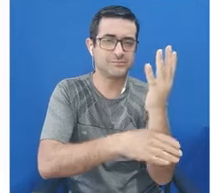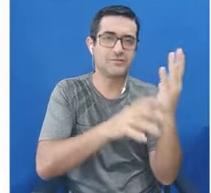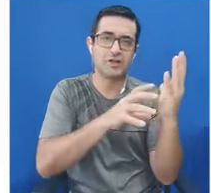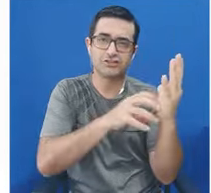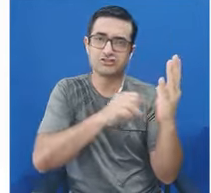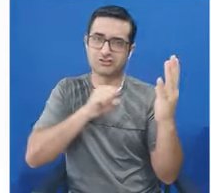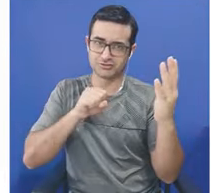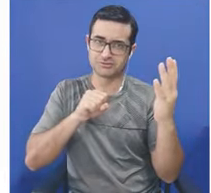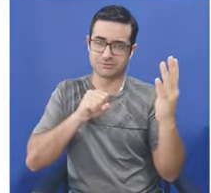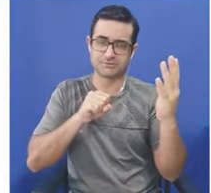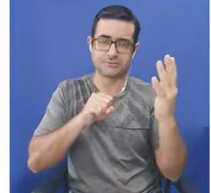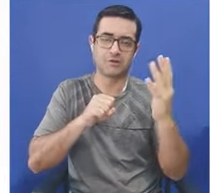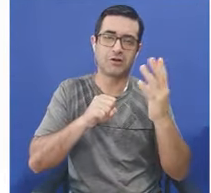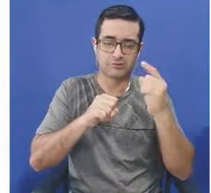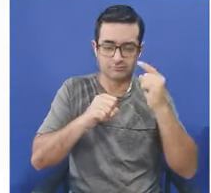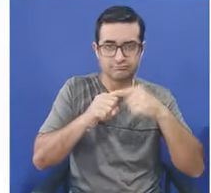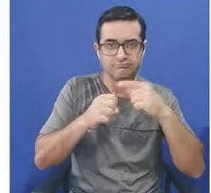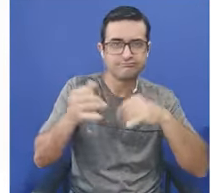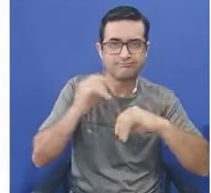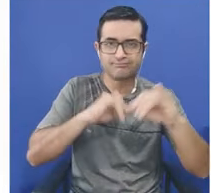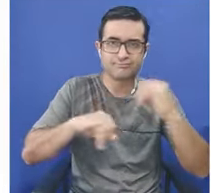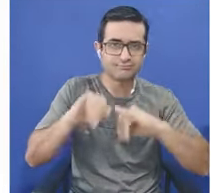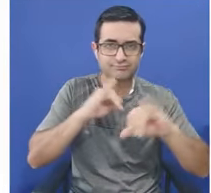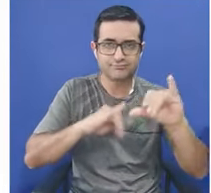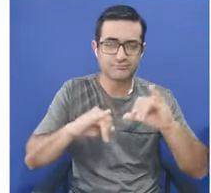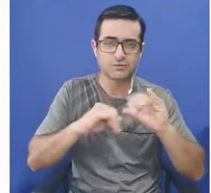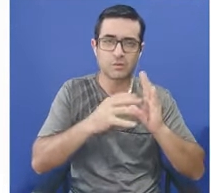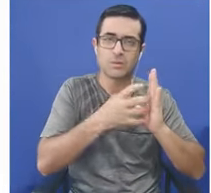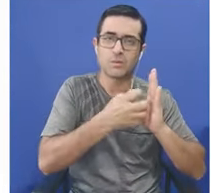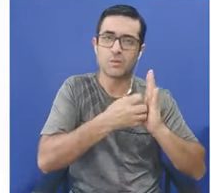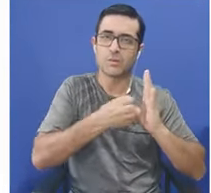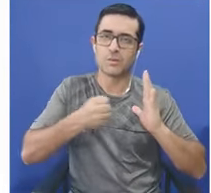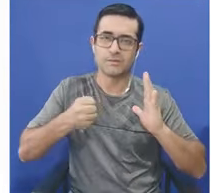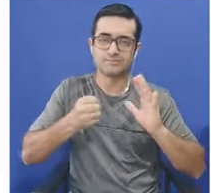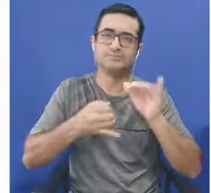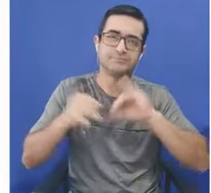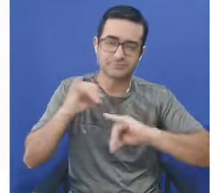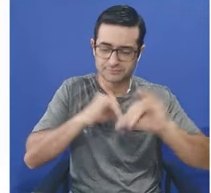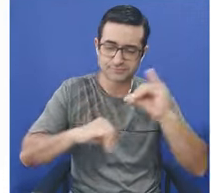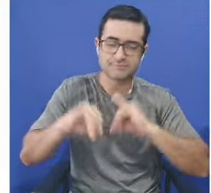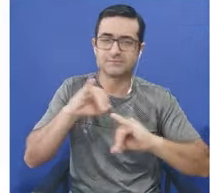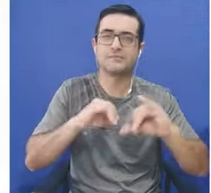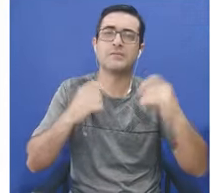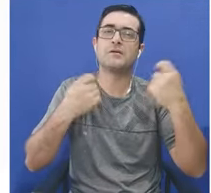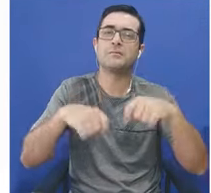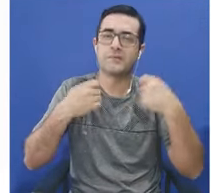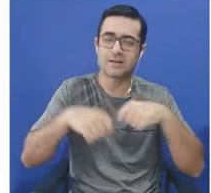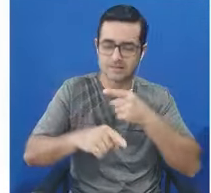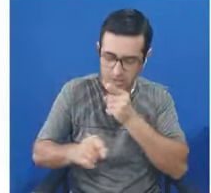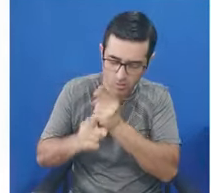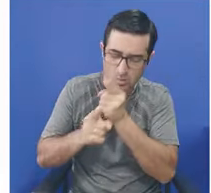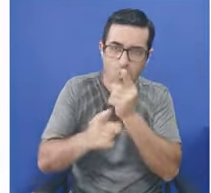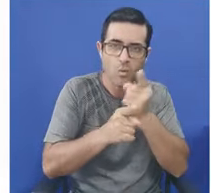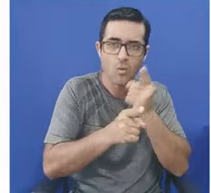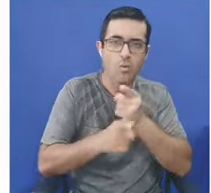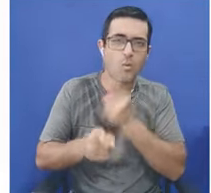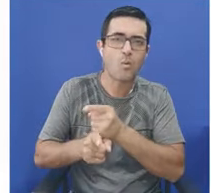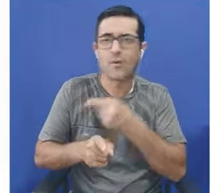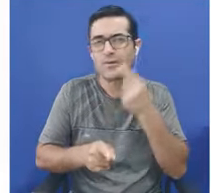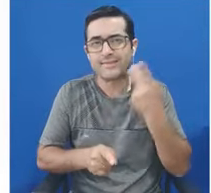planta vai ter alguma atividade. Só que aí, depois de extrair essa substância, a gente